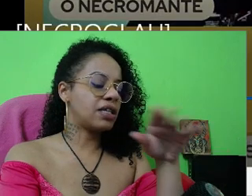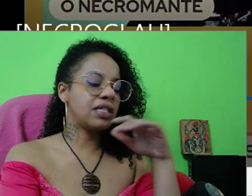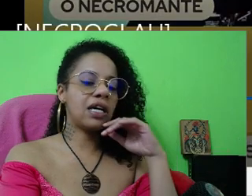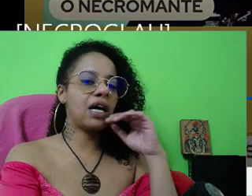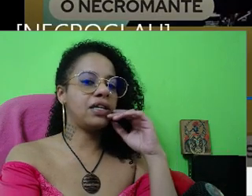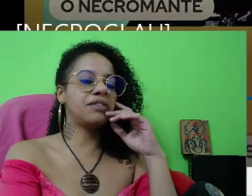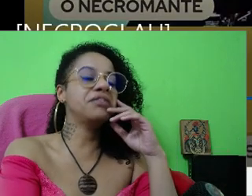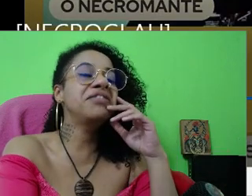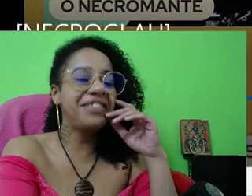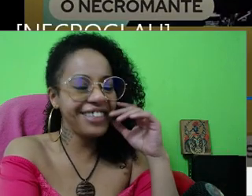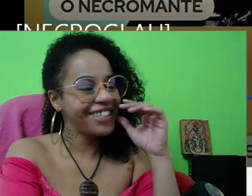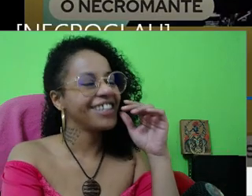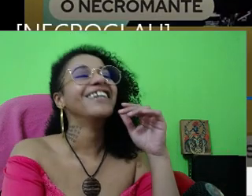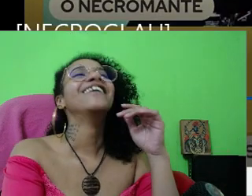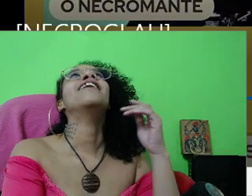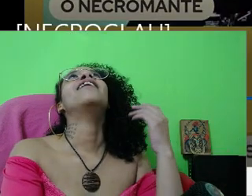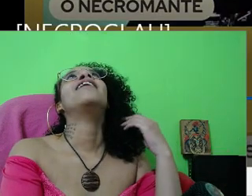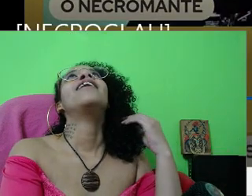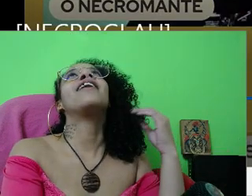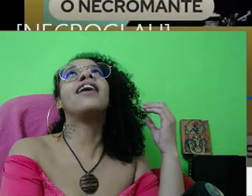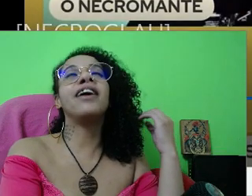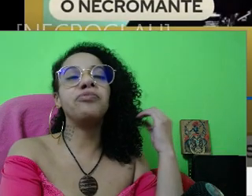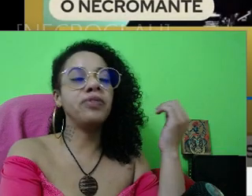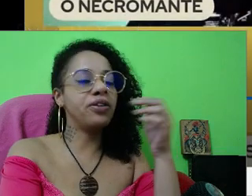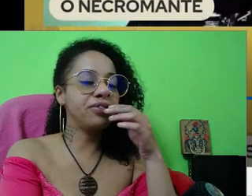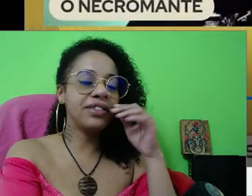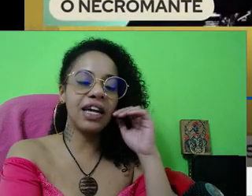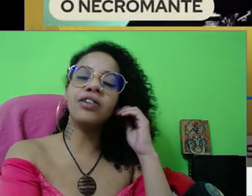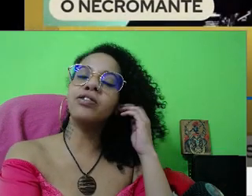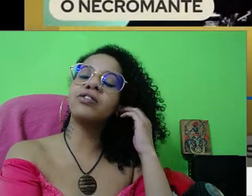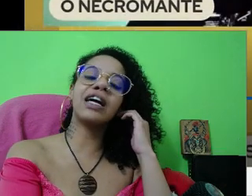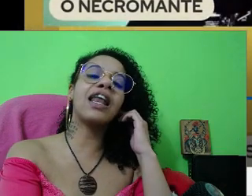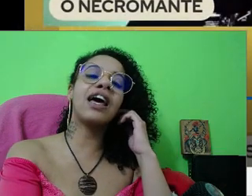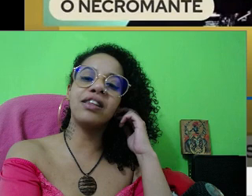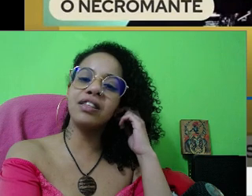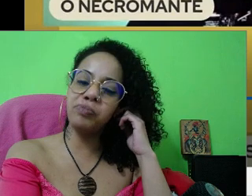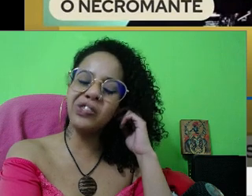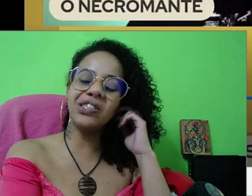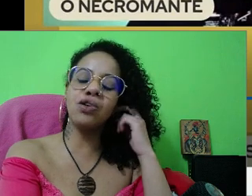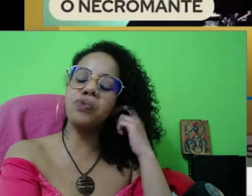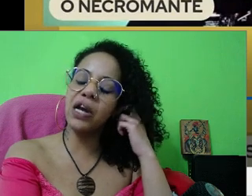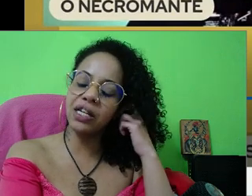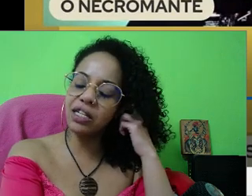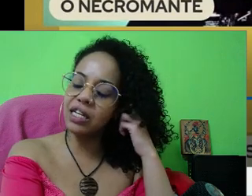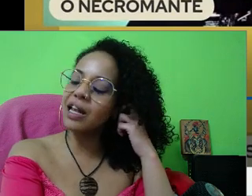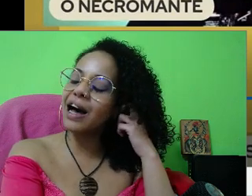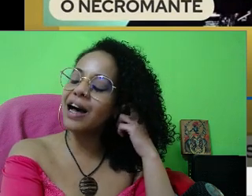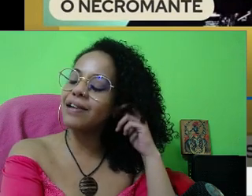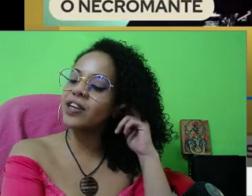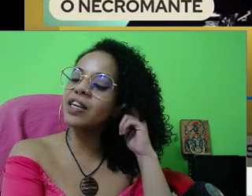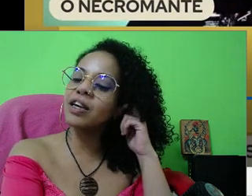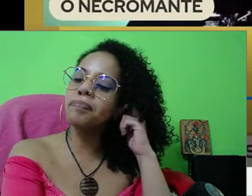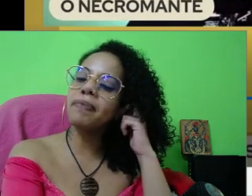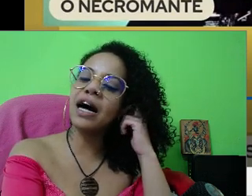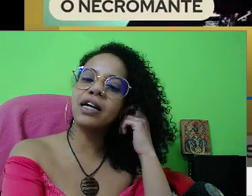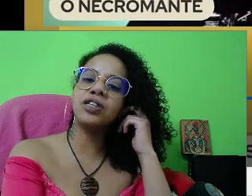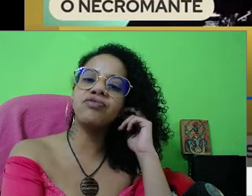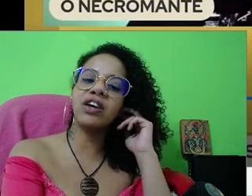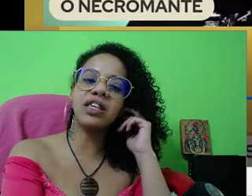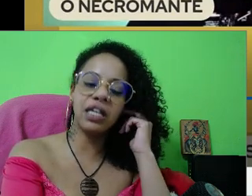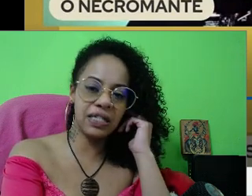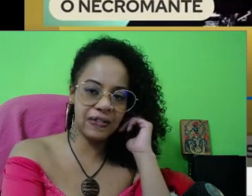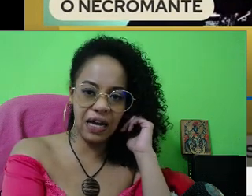nossa cara Ai meu Deus é louco galera depois vocês dão uma olhada nas lives aí